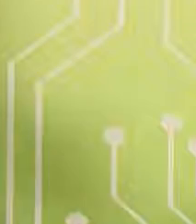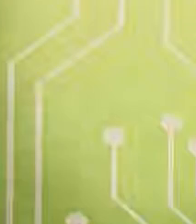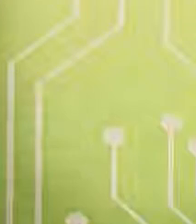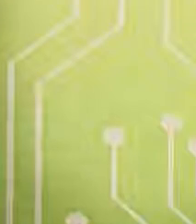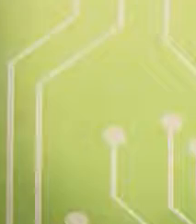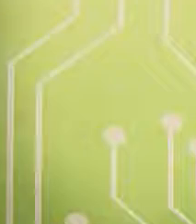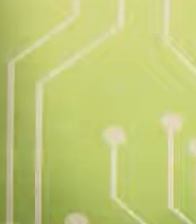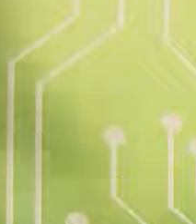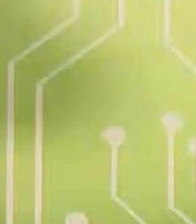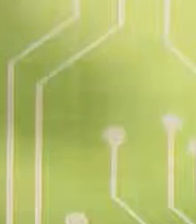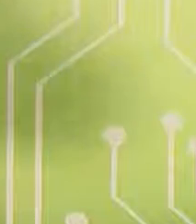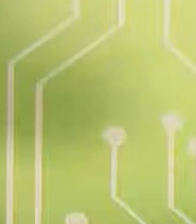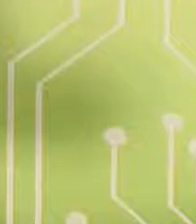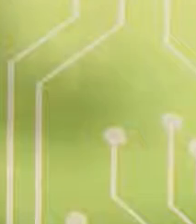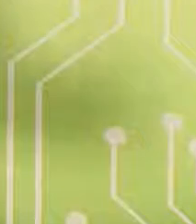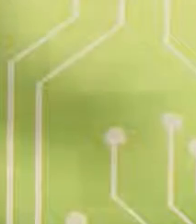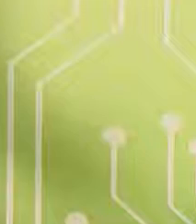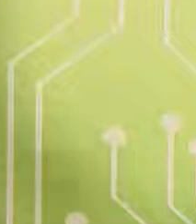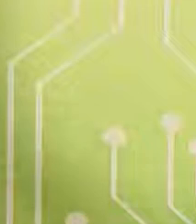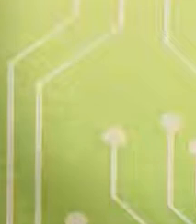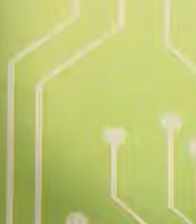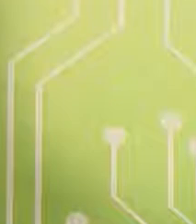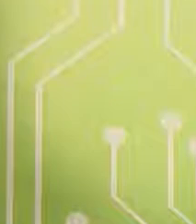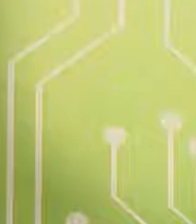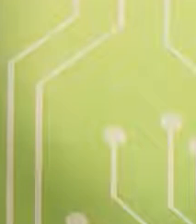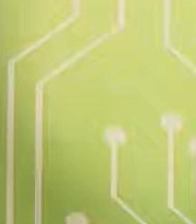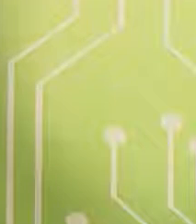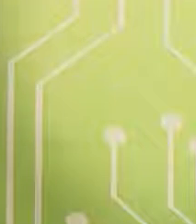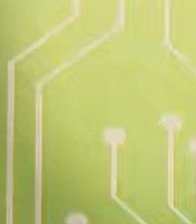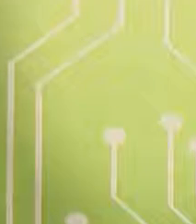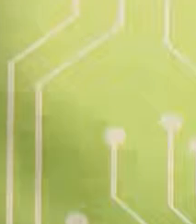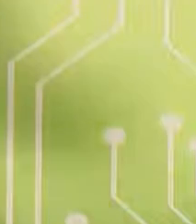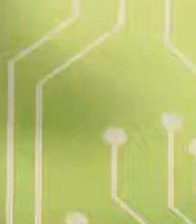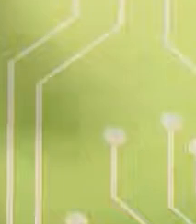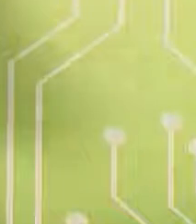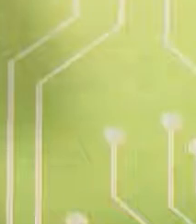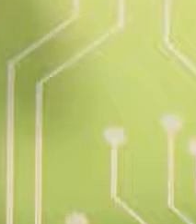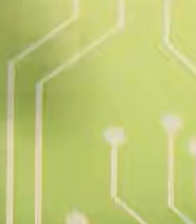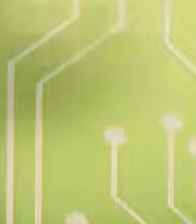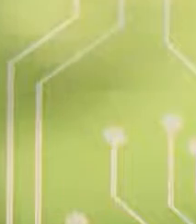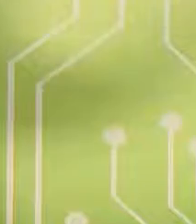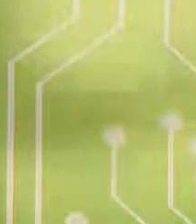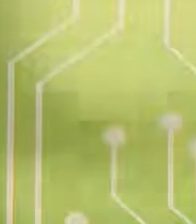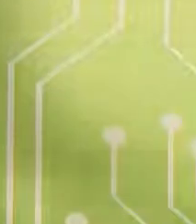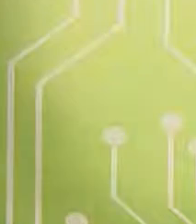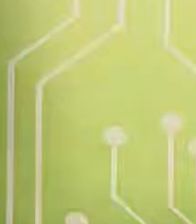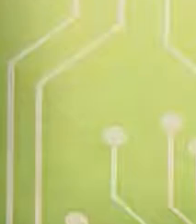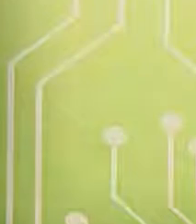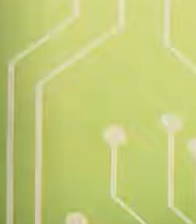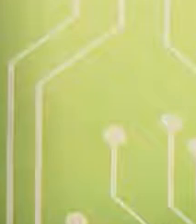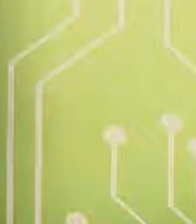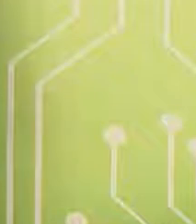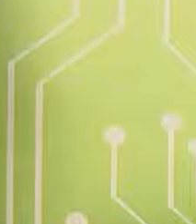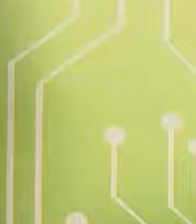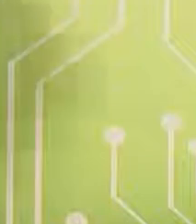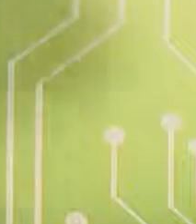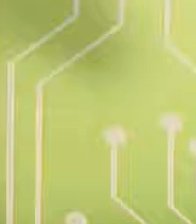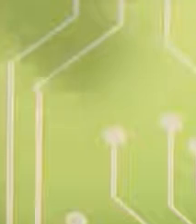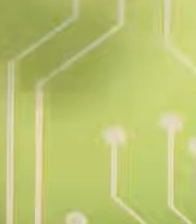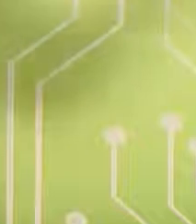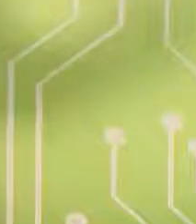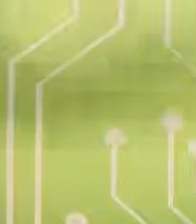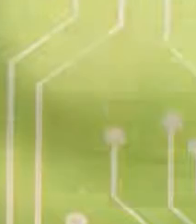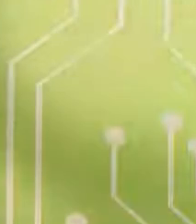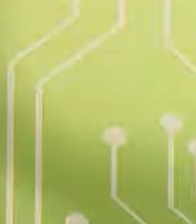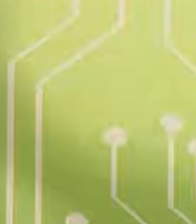jovens, principalmente, têm necessidade da tecnologia. Né? Nós estamos o tempo todo conectados, nós